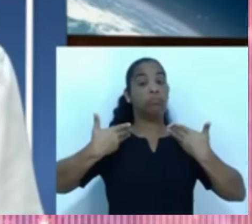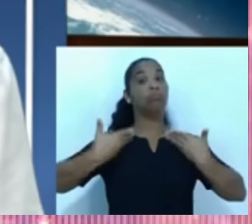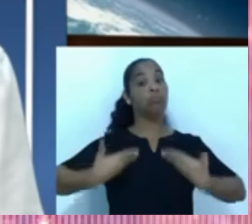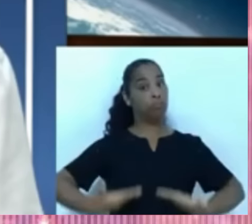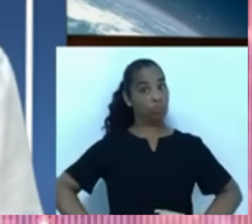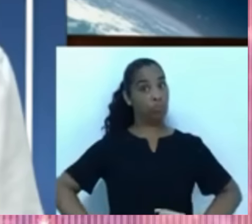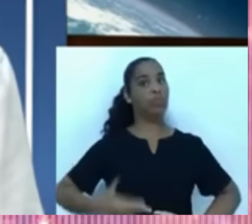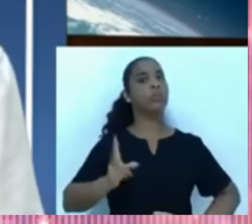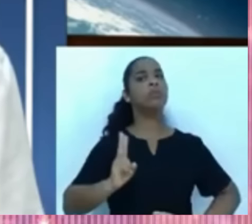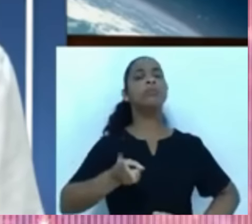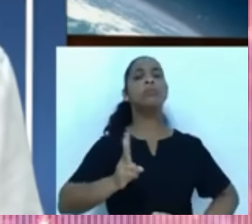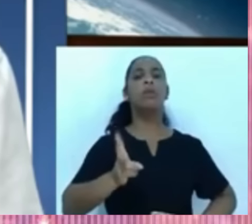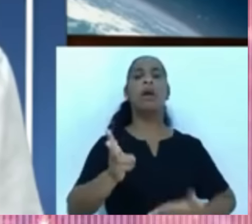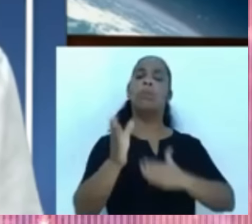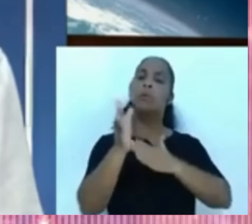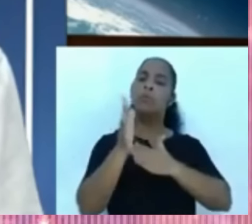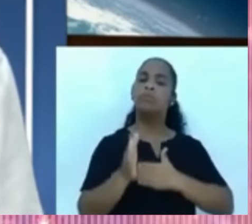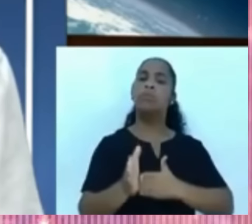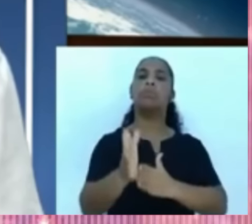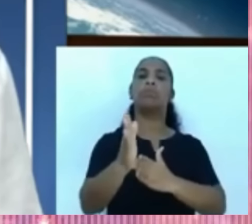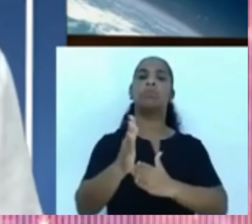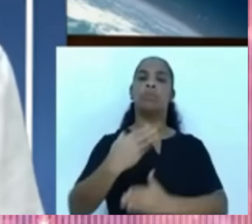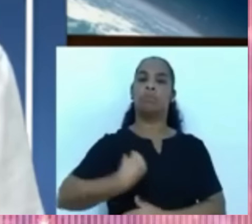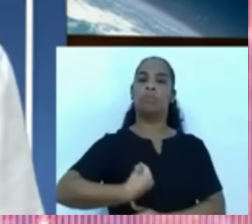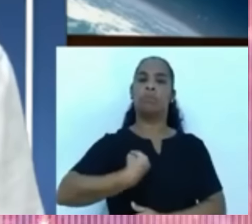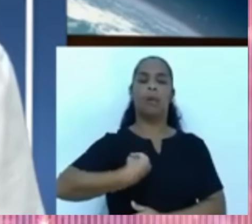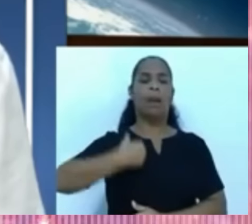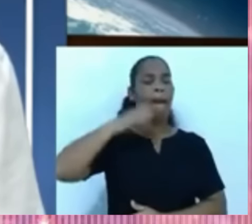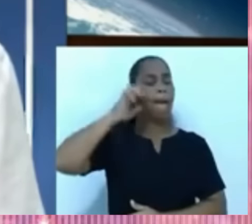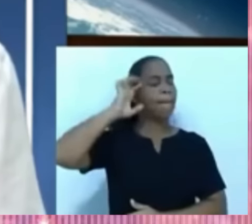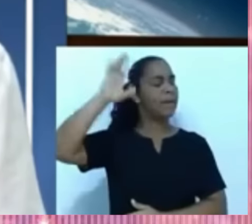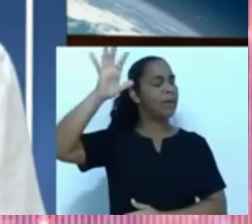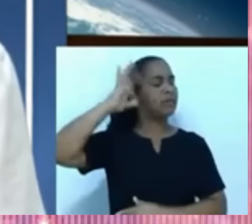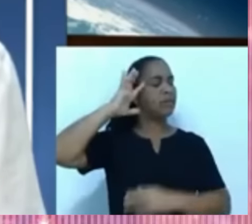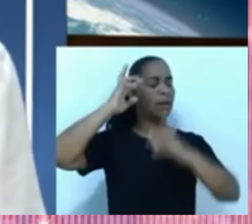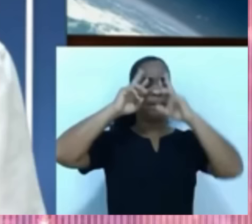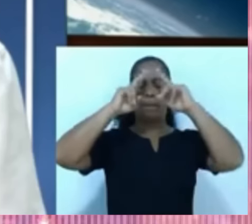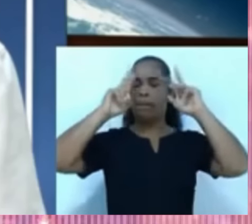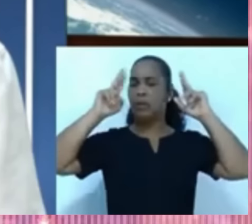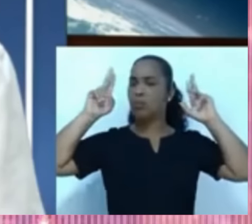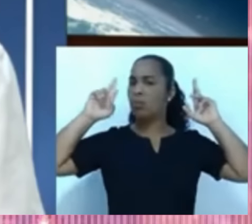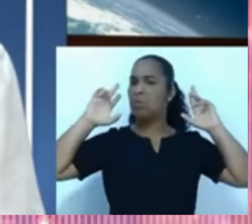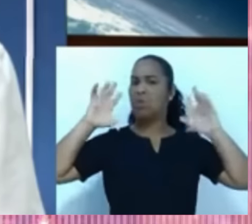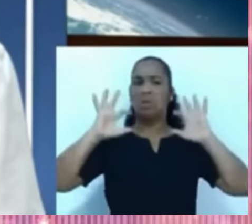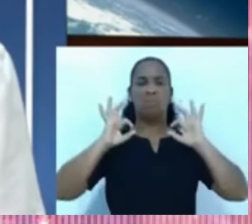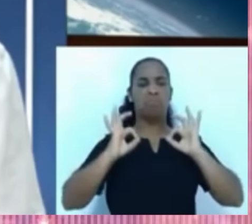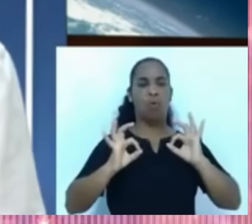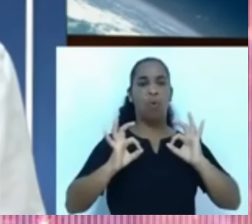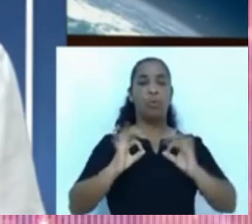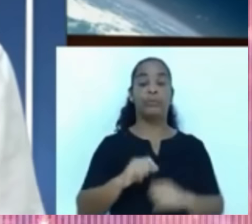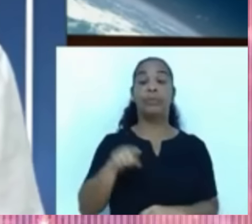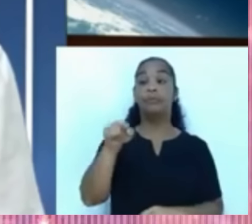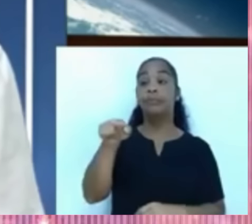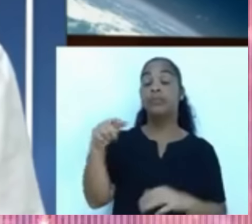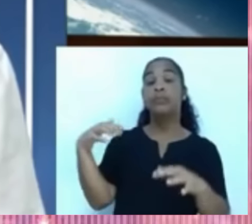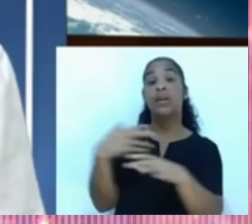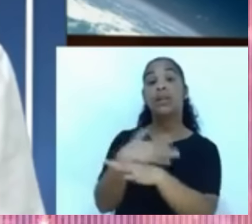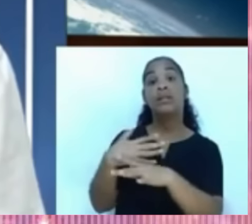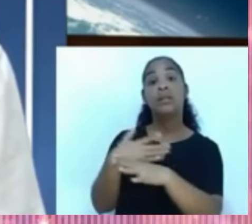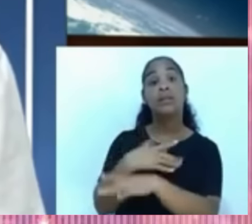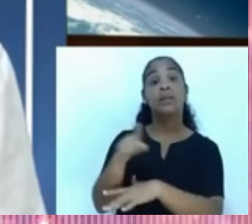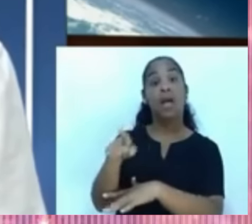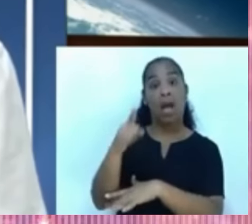nos moldes mais nobres do pensamento Greg de então a Grécia sempre realizava